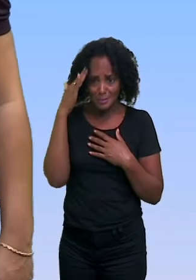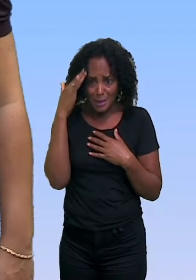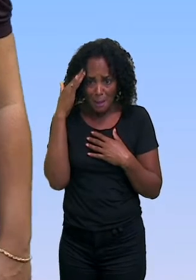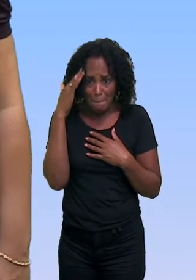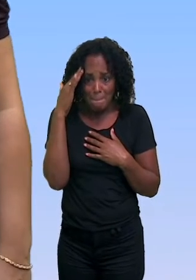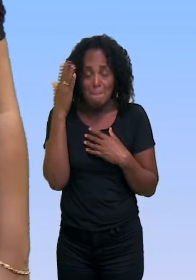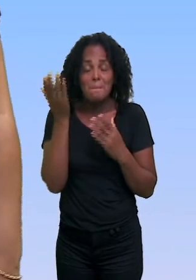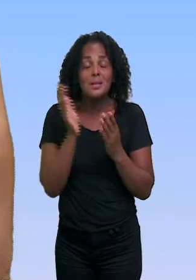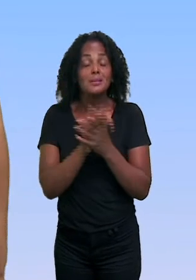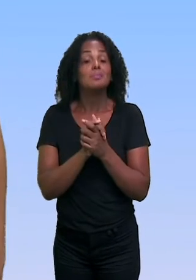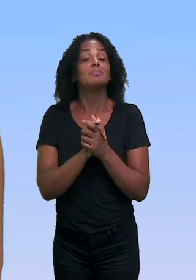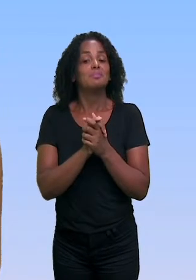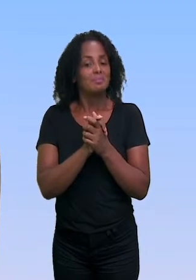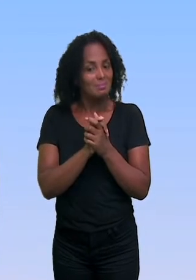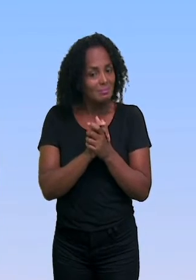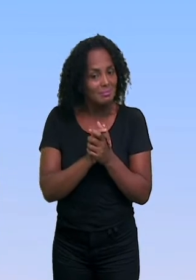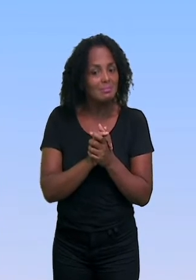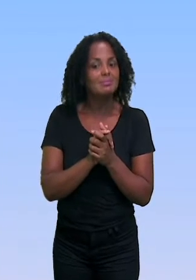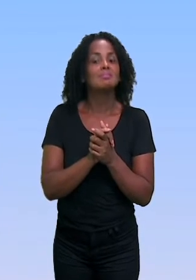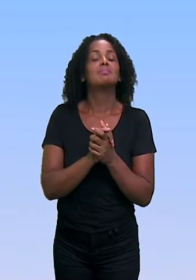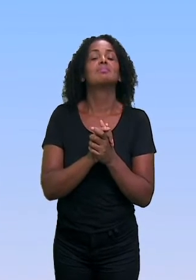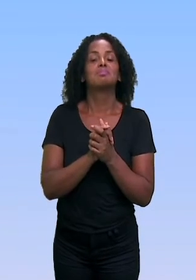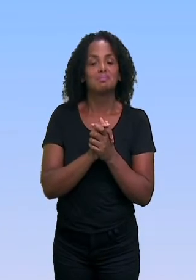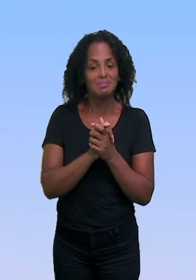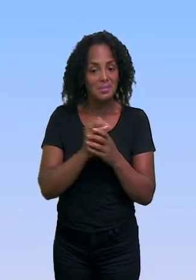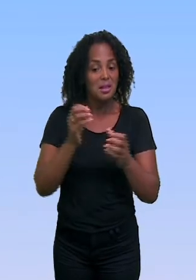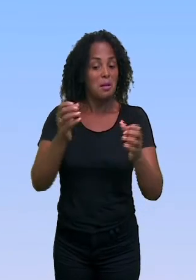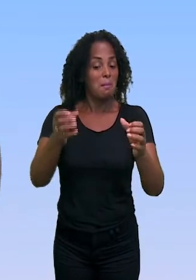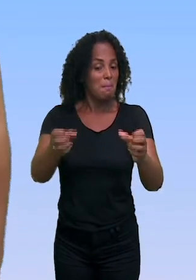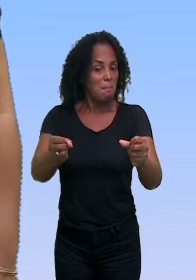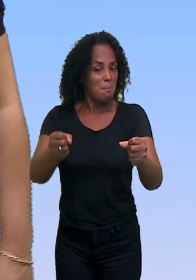é o piloto de avião